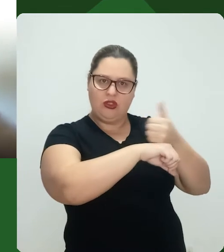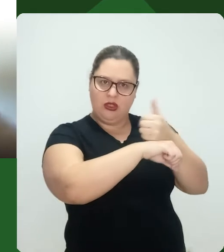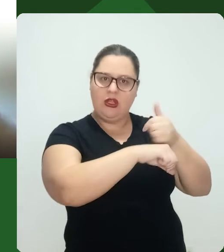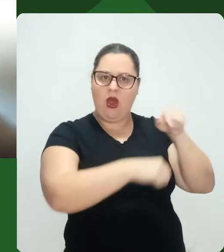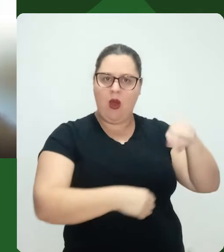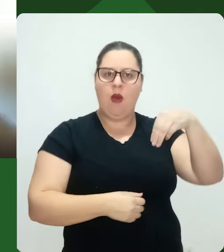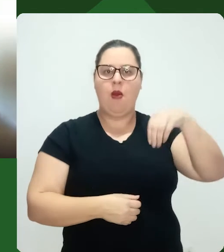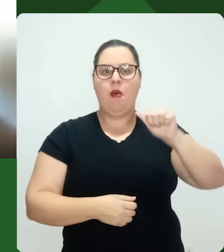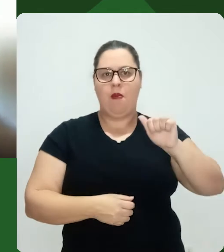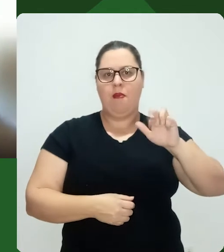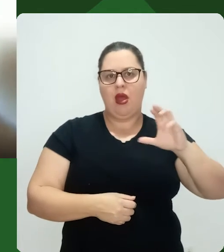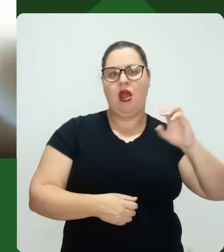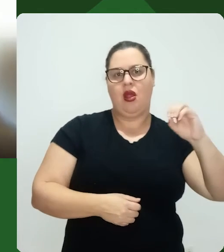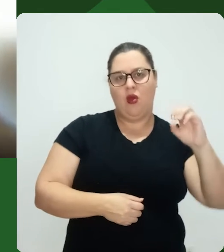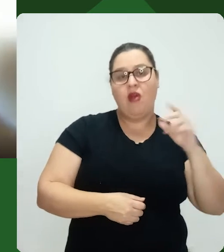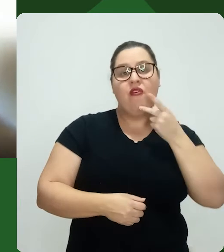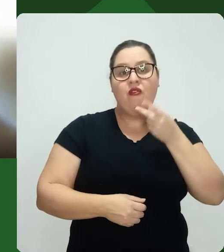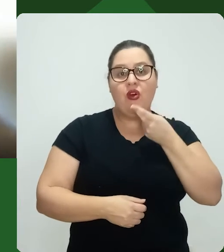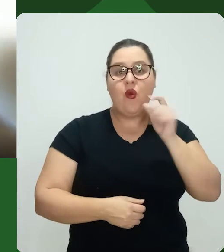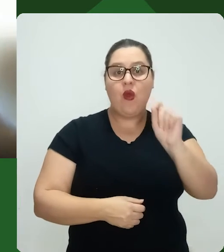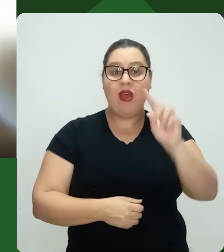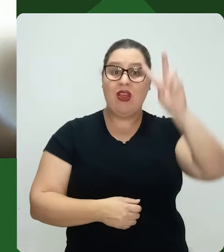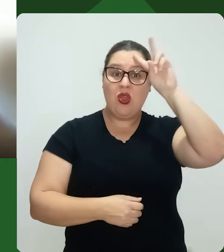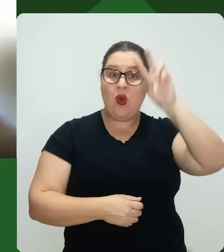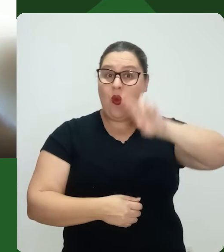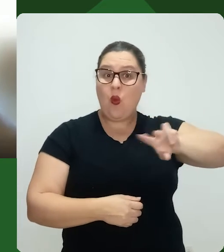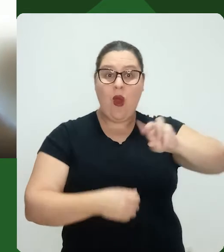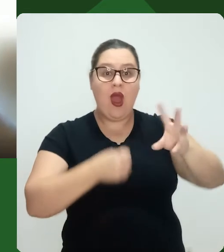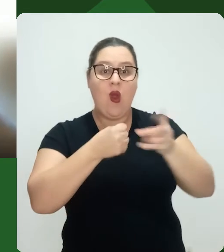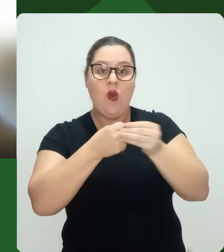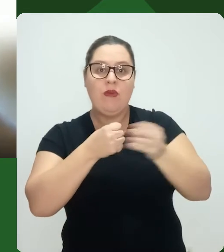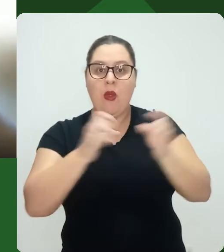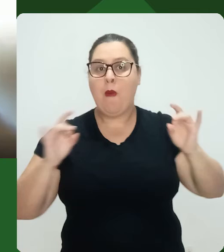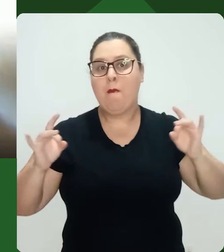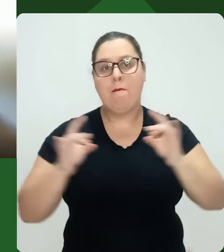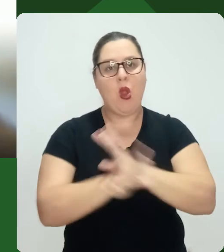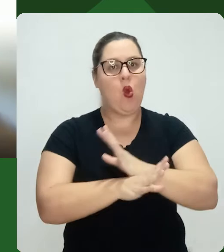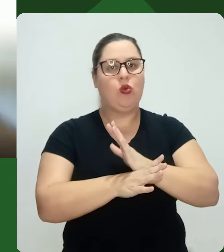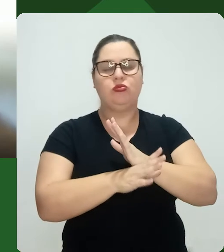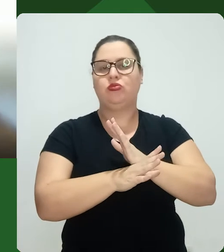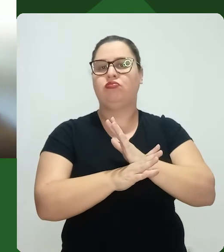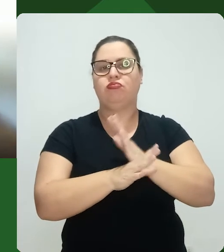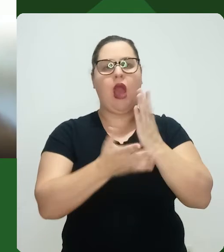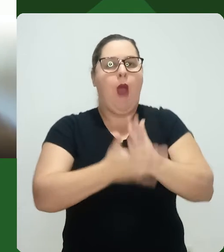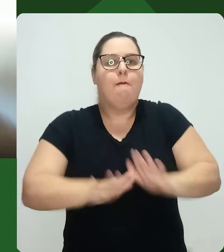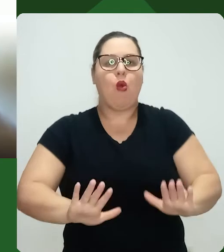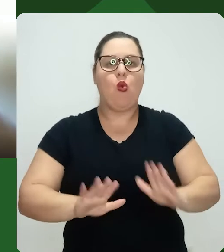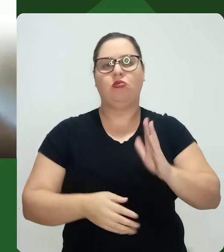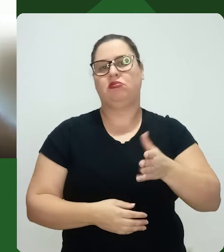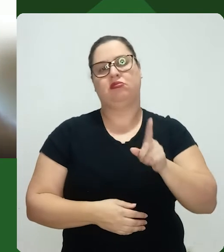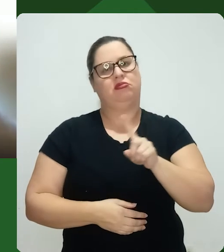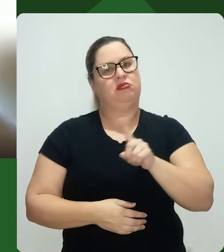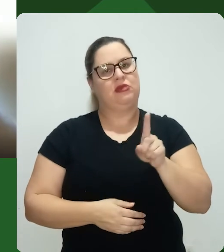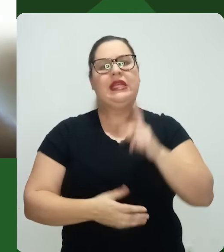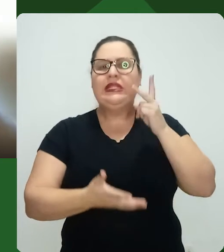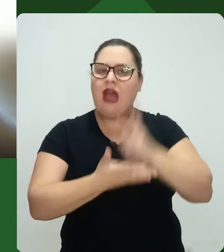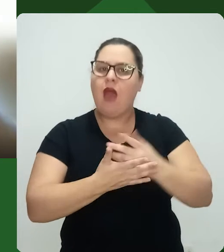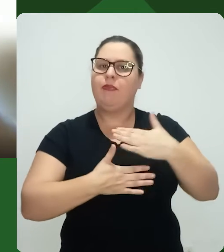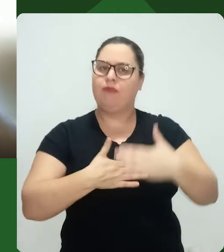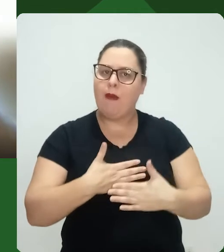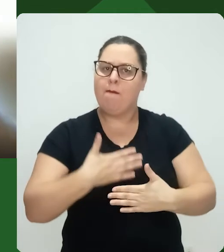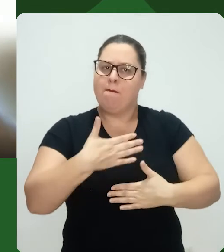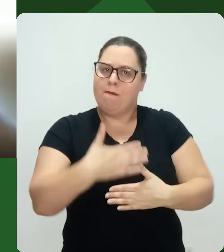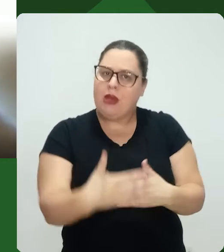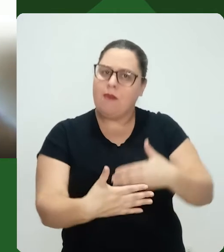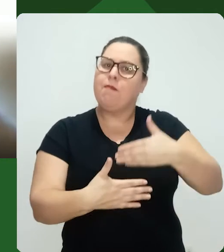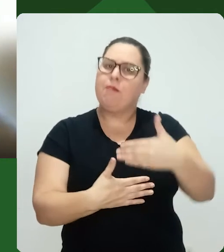né, segundo um historiador muito conceituado, que é o Mark Bloch, ele diz: a história não é um conhecimento que está pronto e acabado, né? Ele